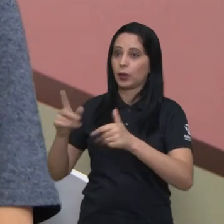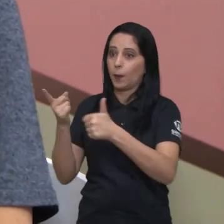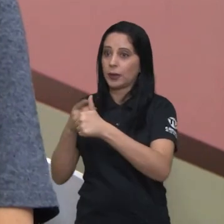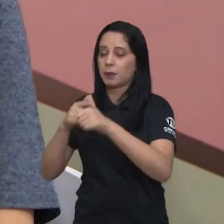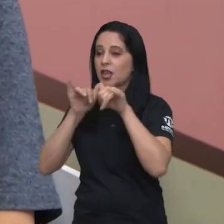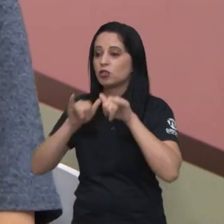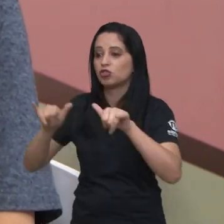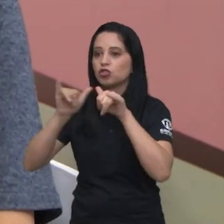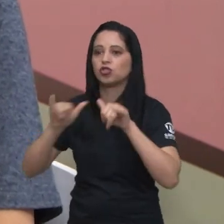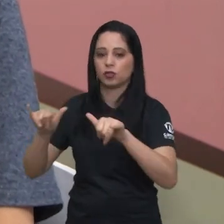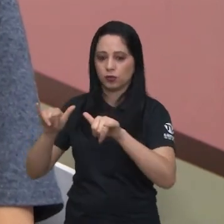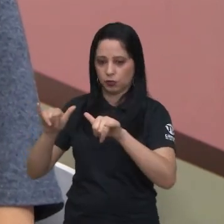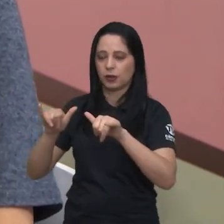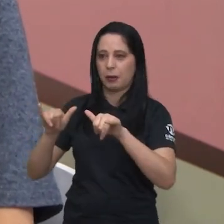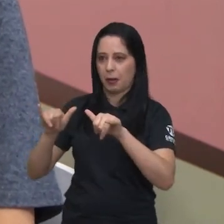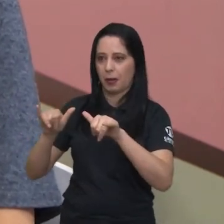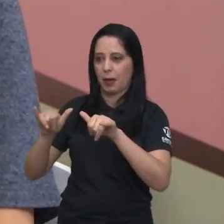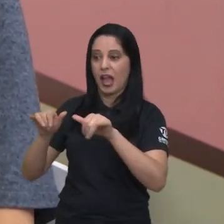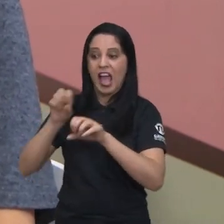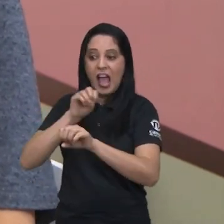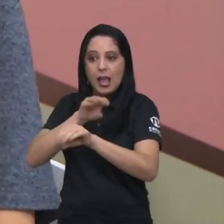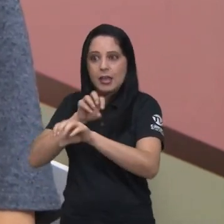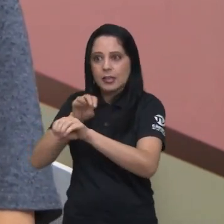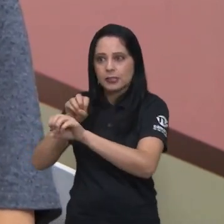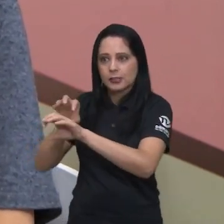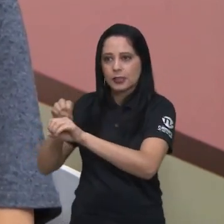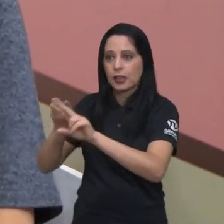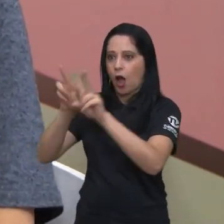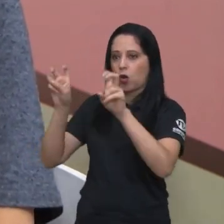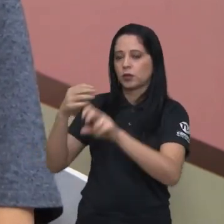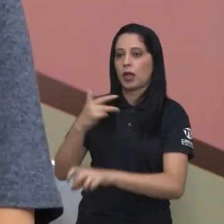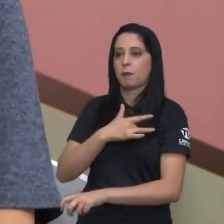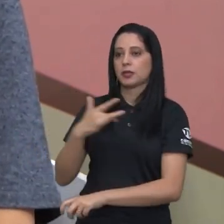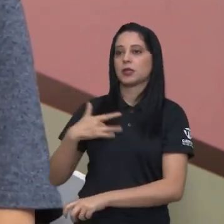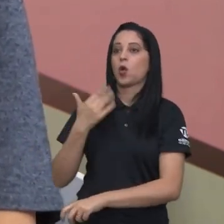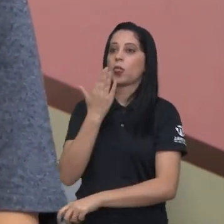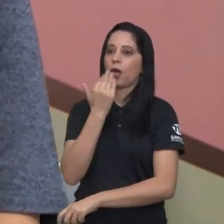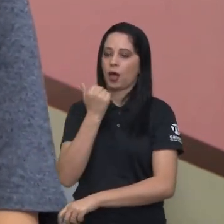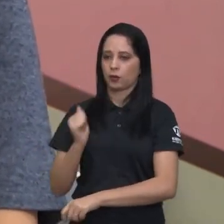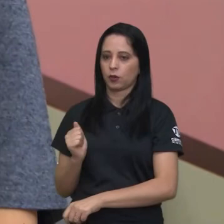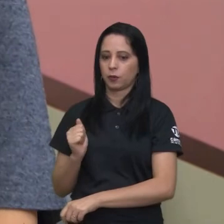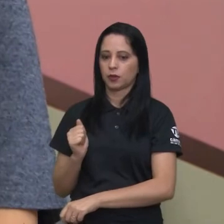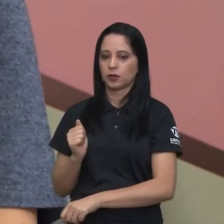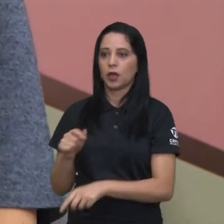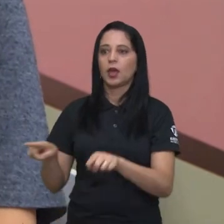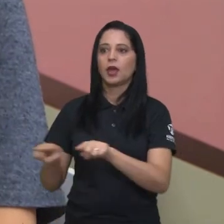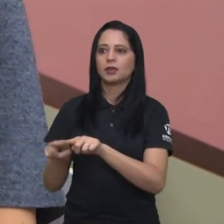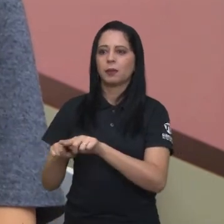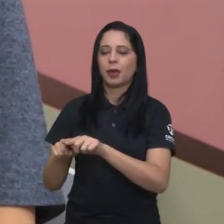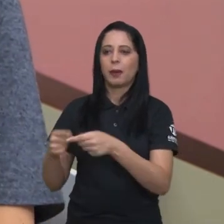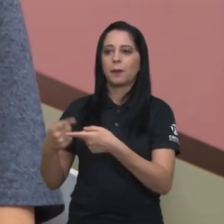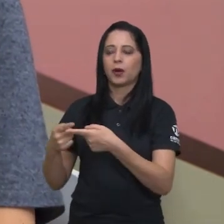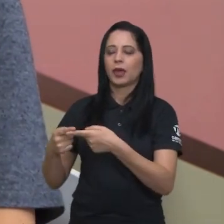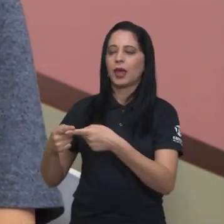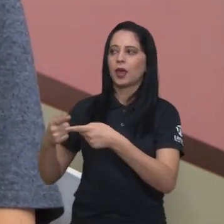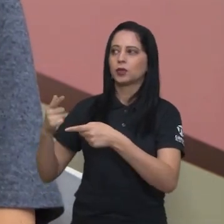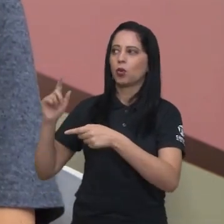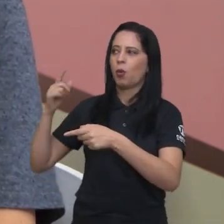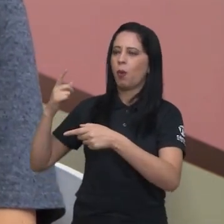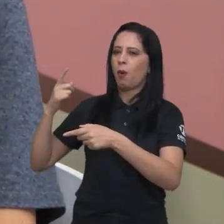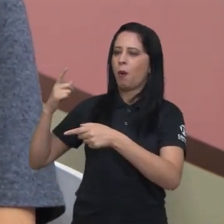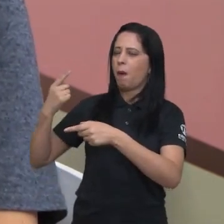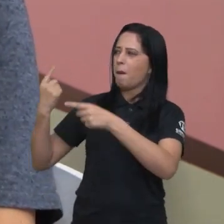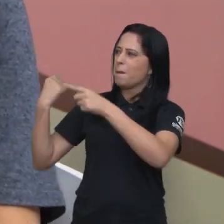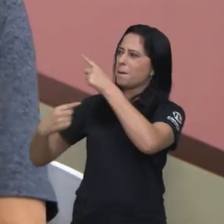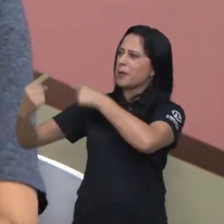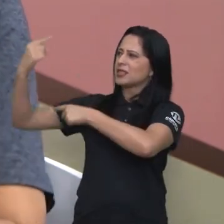de uma alimentação saudável e também resgatar aquela cultura, a tradição que os nossos avós, né, os antigos usavam e